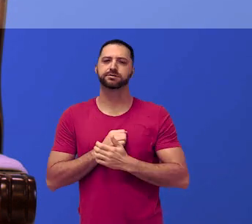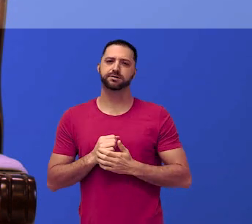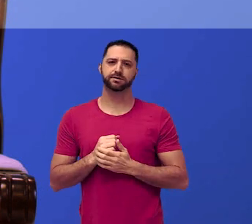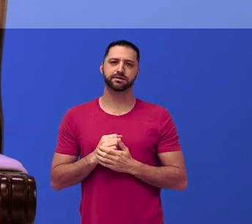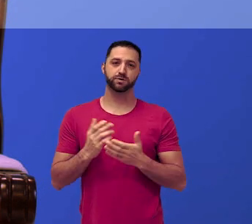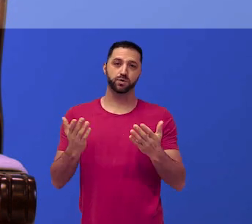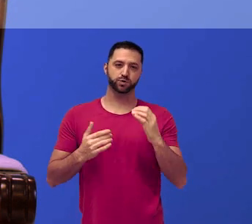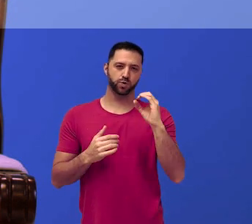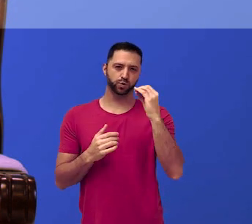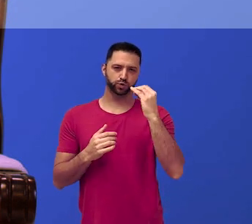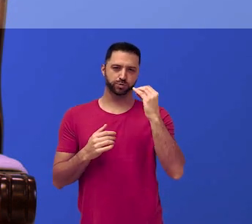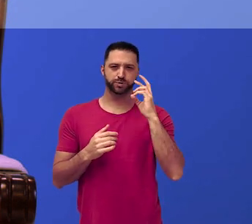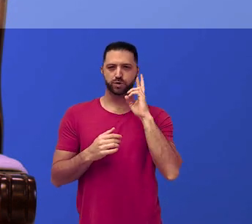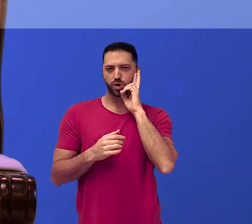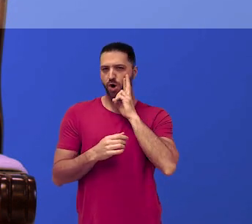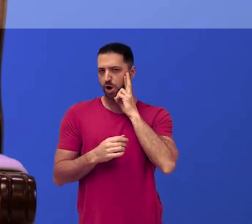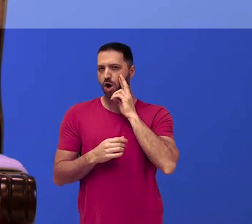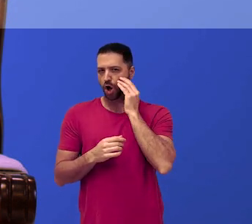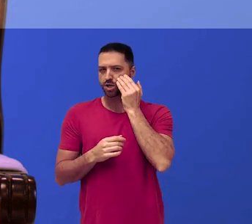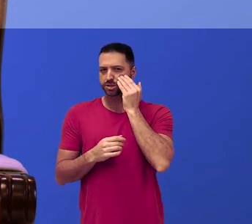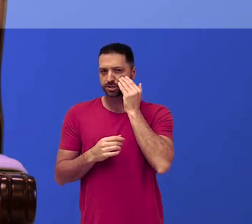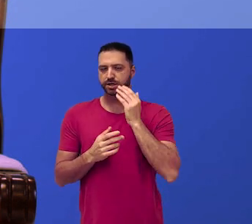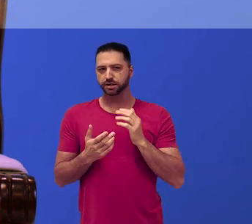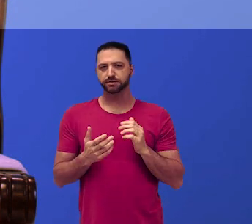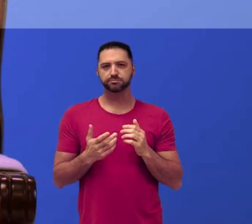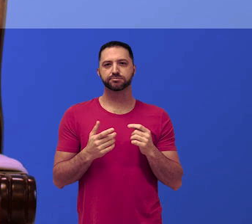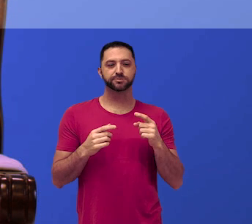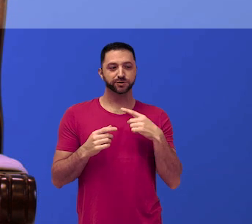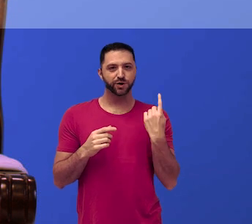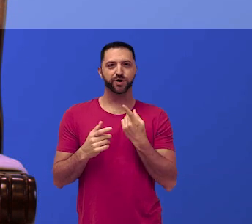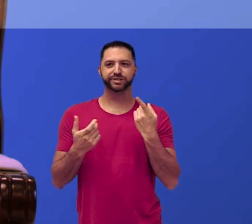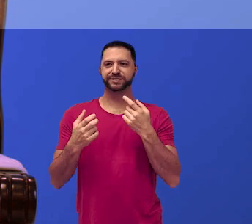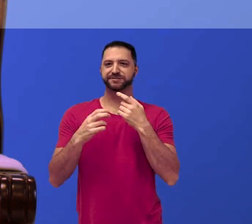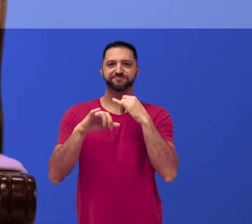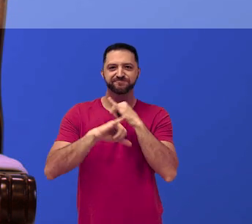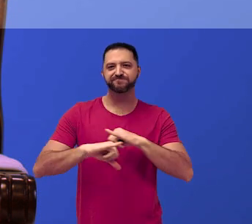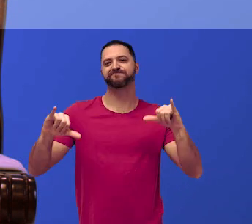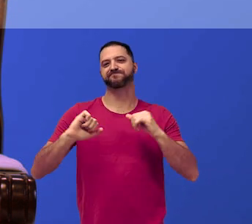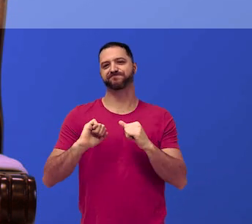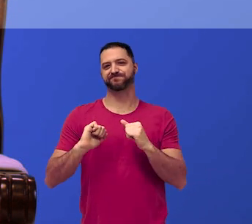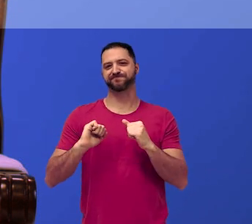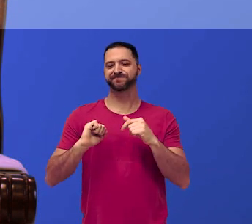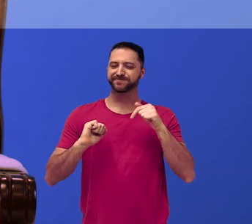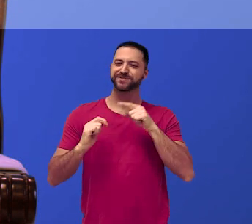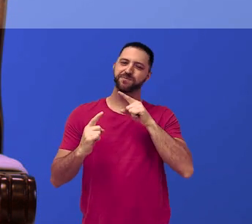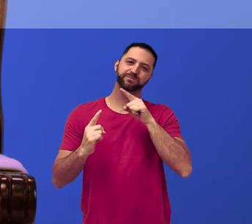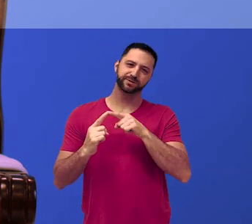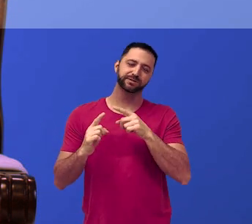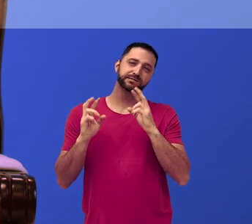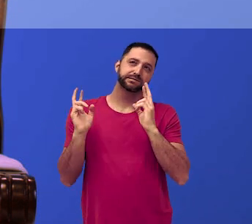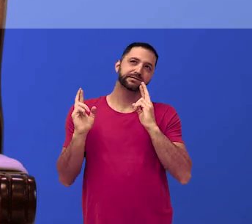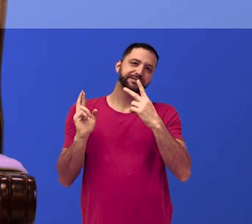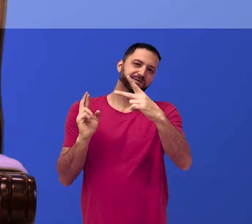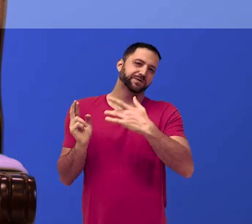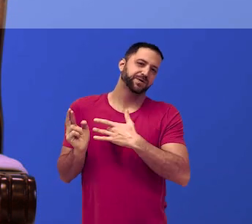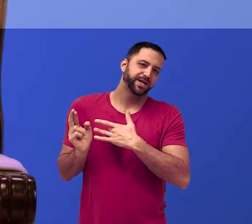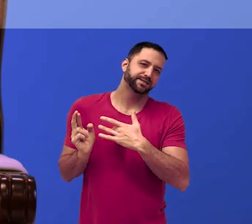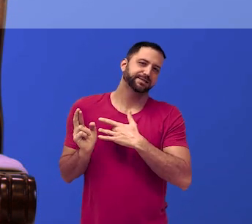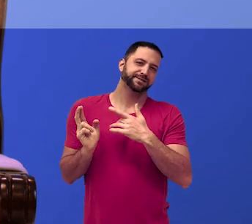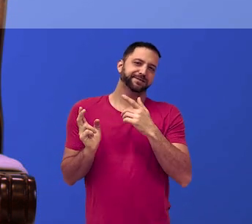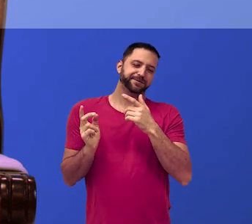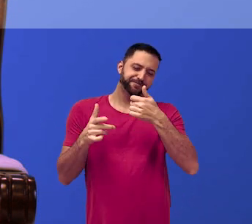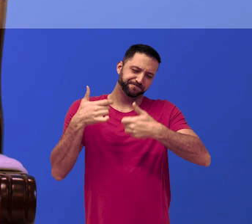o Outubro Rosa, que hoje a gente tá fazendo aqui, o nosso Outubro Rosa, né, a gente consiga chegar aí no seu coração